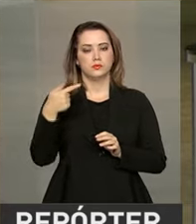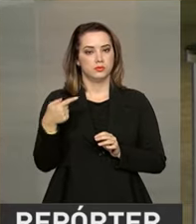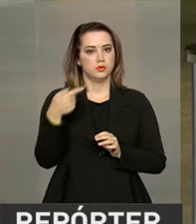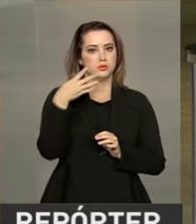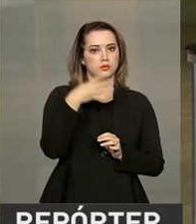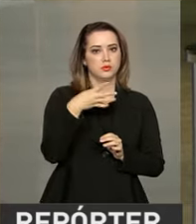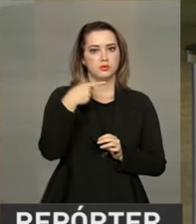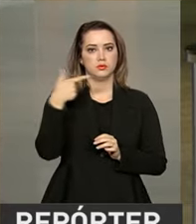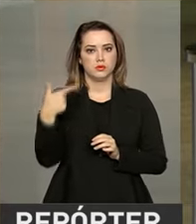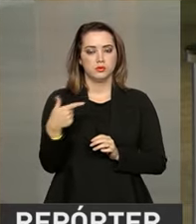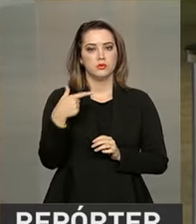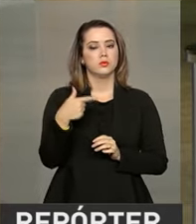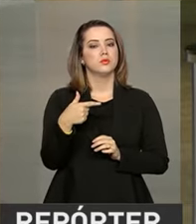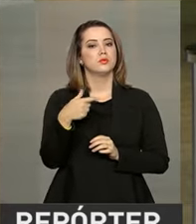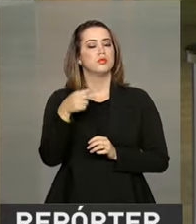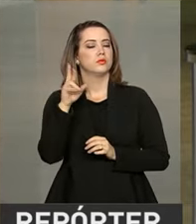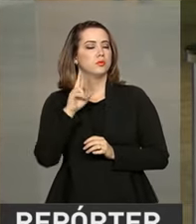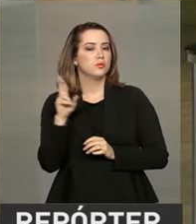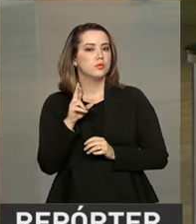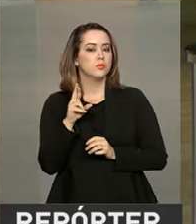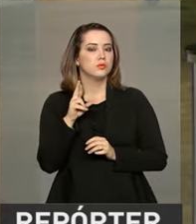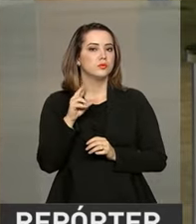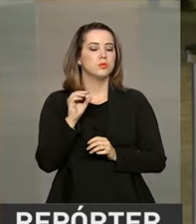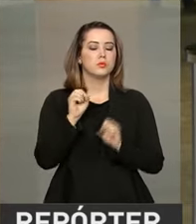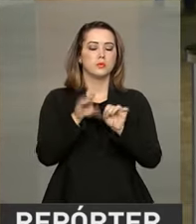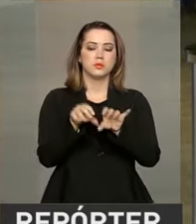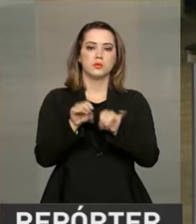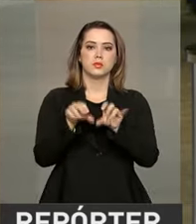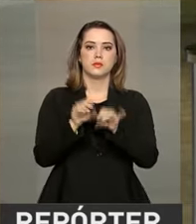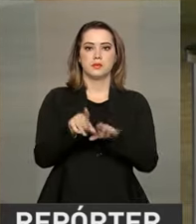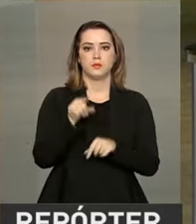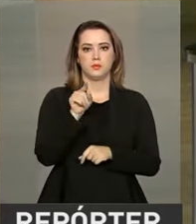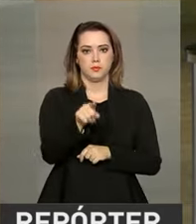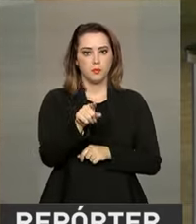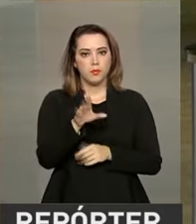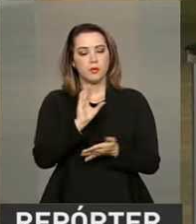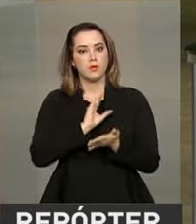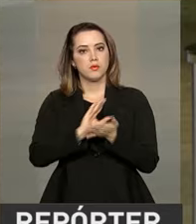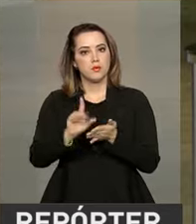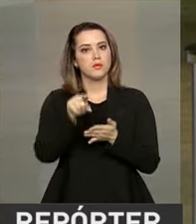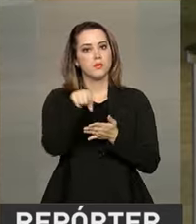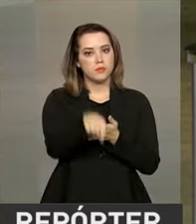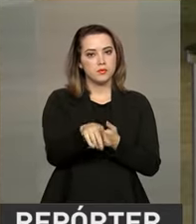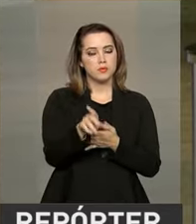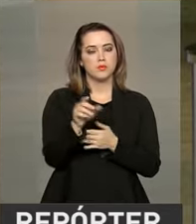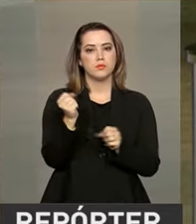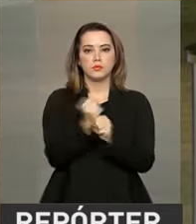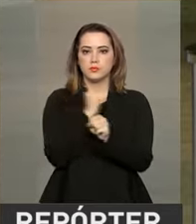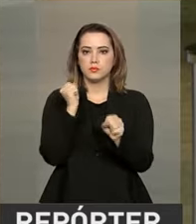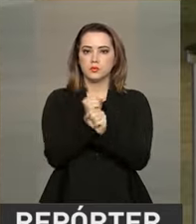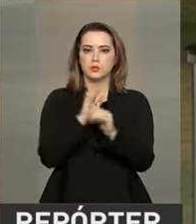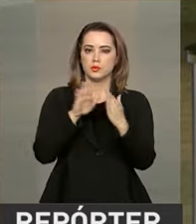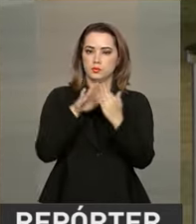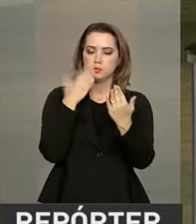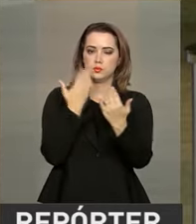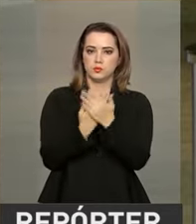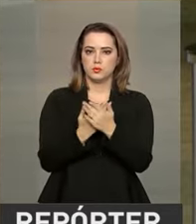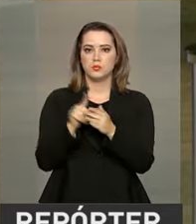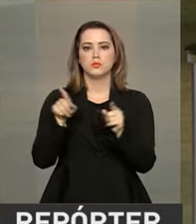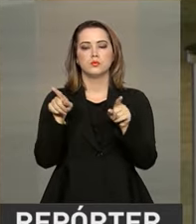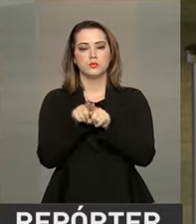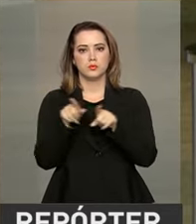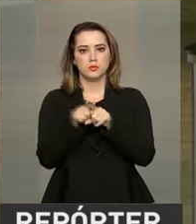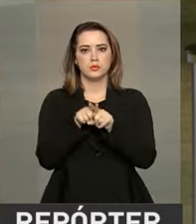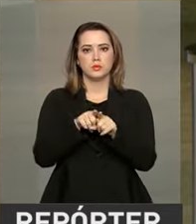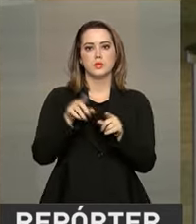R$ 742 milhões para a educação. Segundo o ministro Mendonça Filho, esses recursos vão ser utilizados para a construção de creches e a